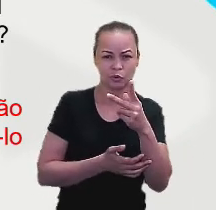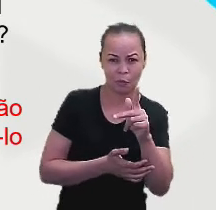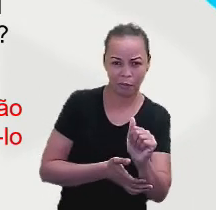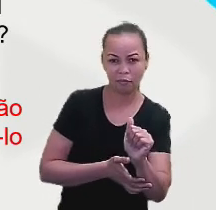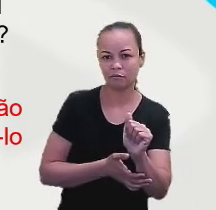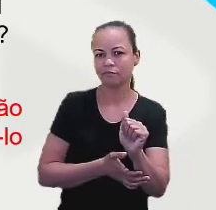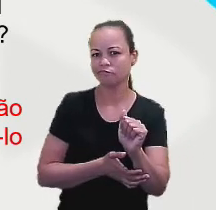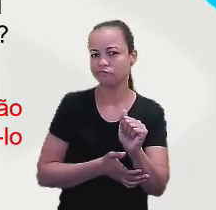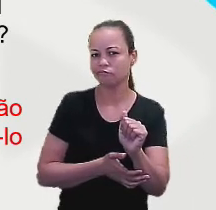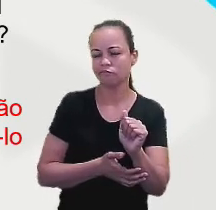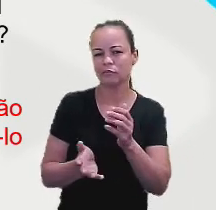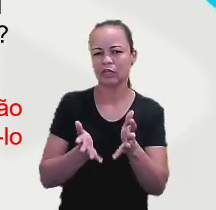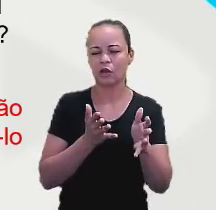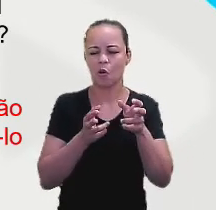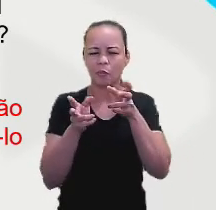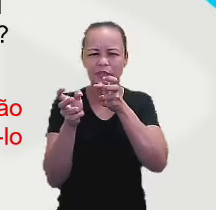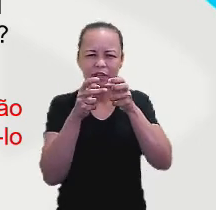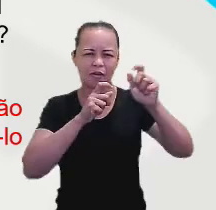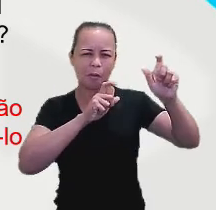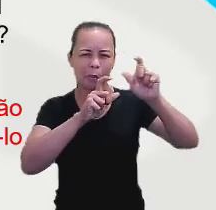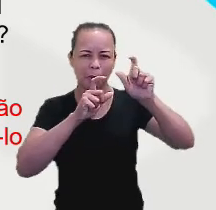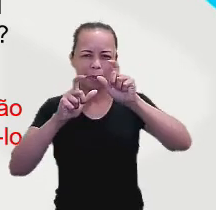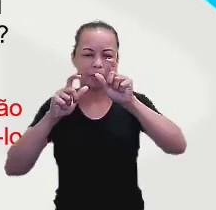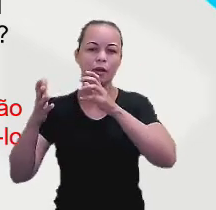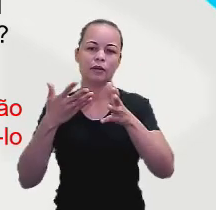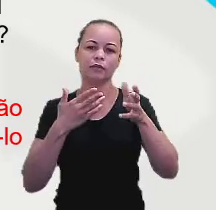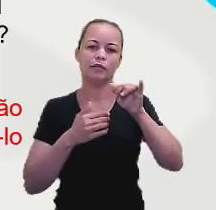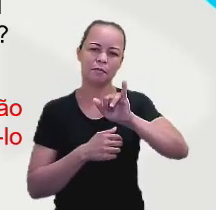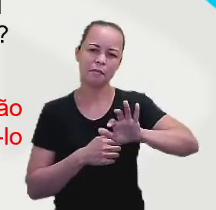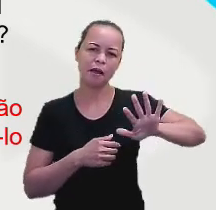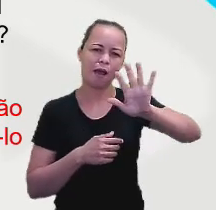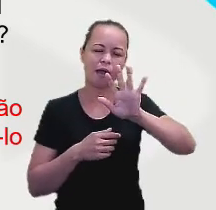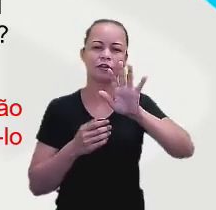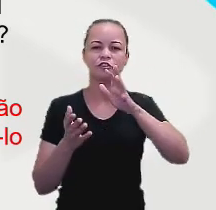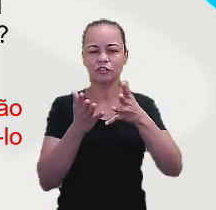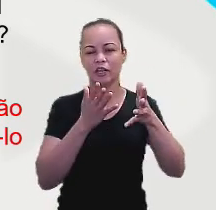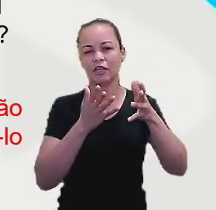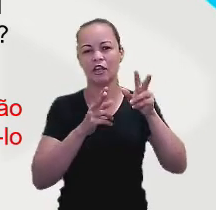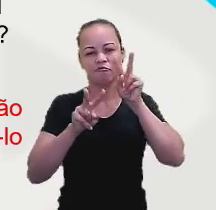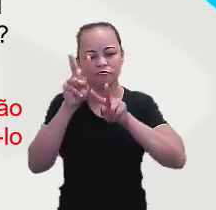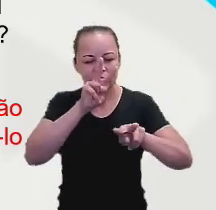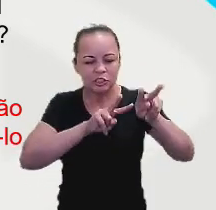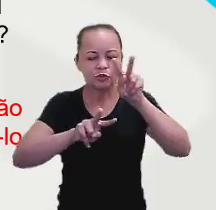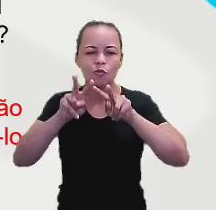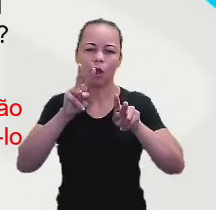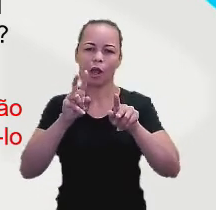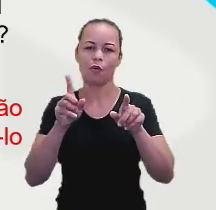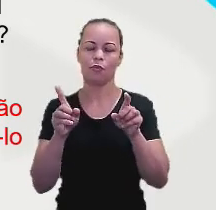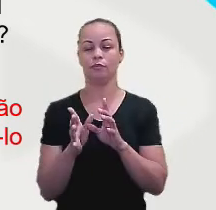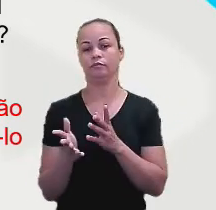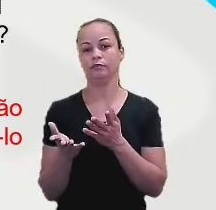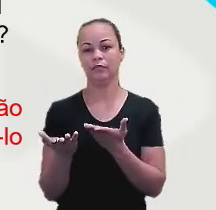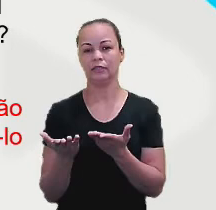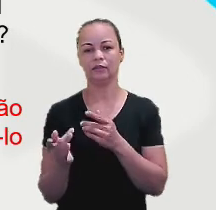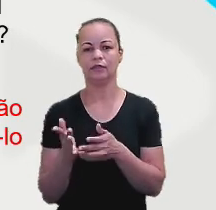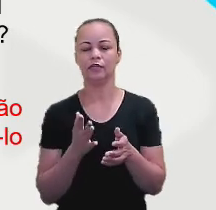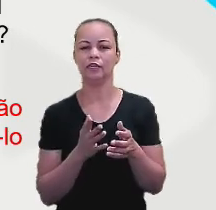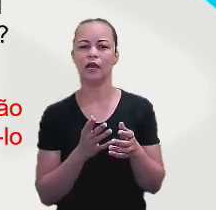observando aí todos esses quadrinhos, essa linguagem visual, nessa linguagem não verbal também, que tudo isso